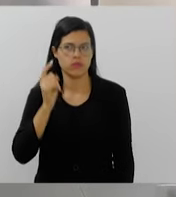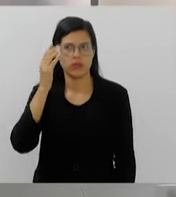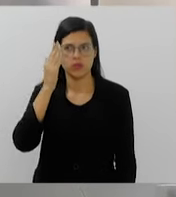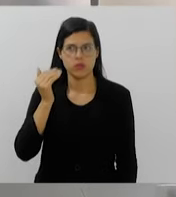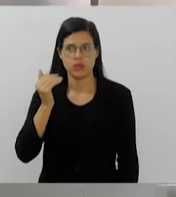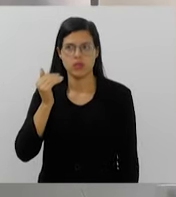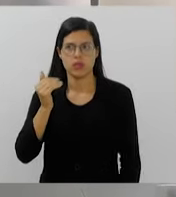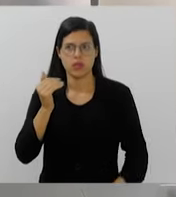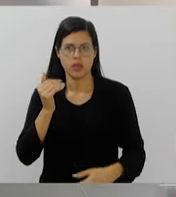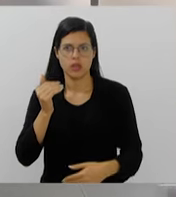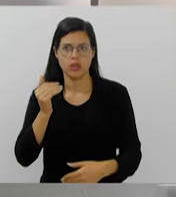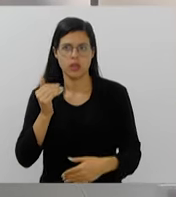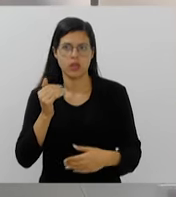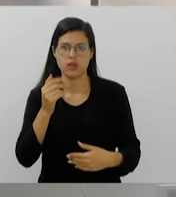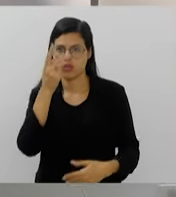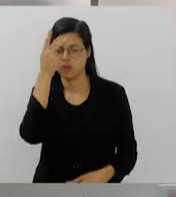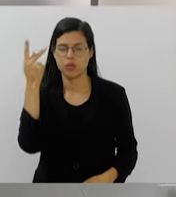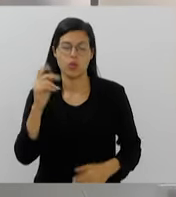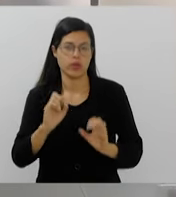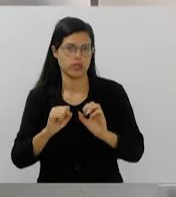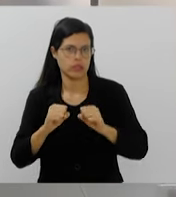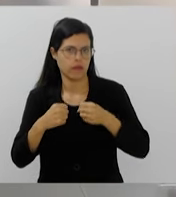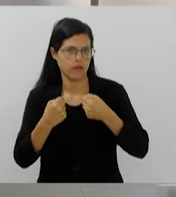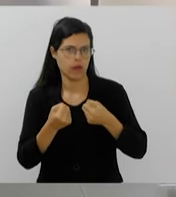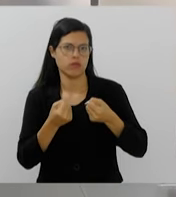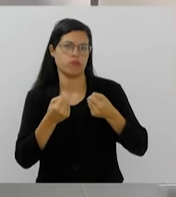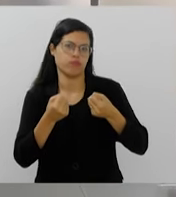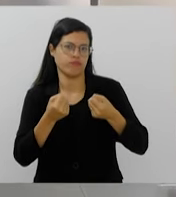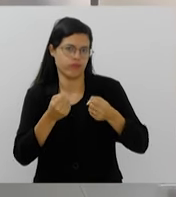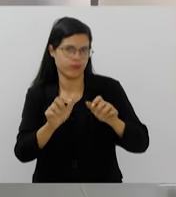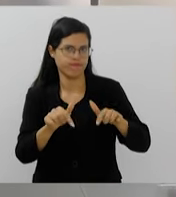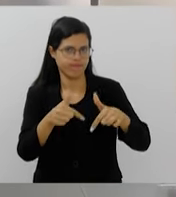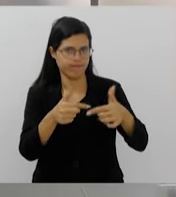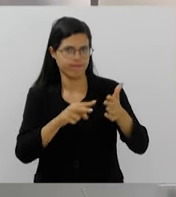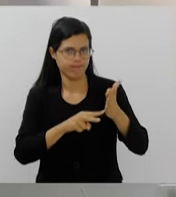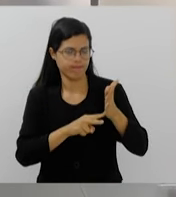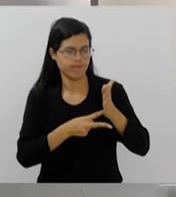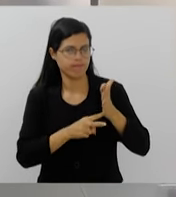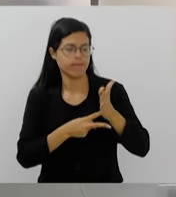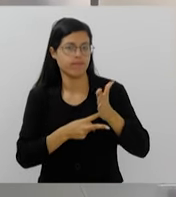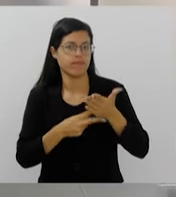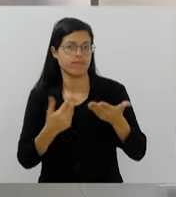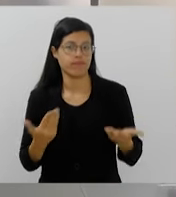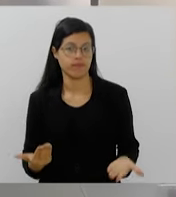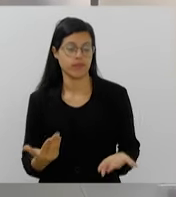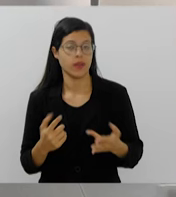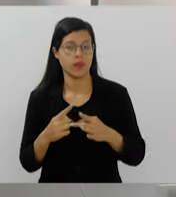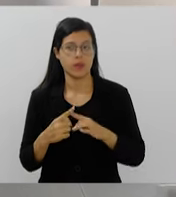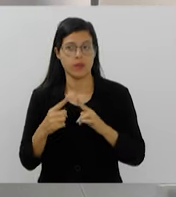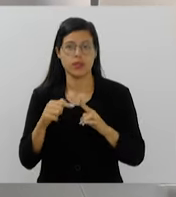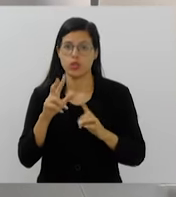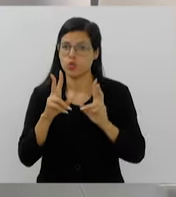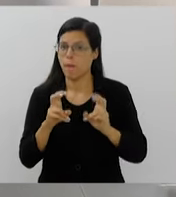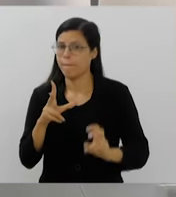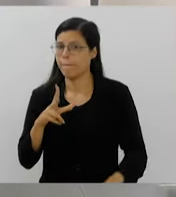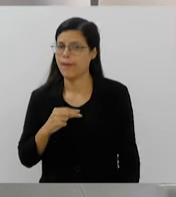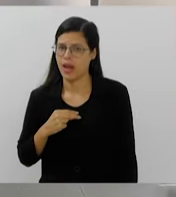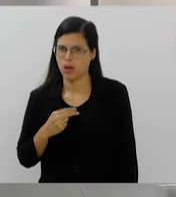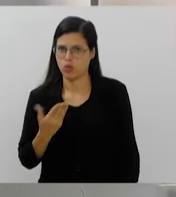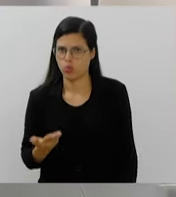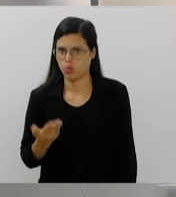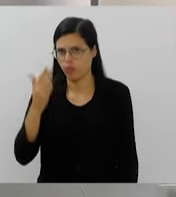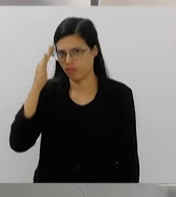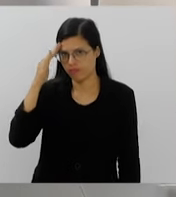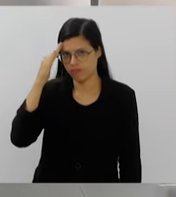dos defensores do sindicalismo, da atividade sindical, mas é esse o cerne da questão, mas é uma questão de mérito, compreende?